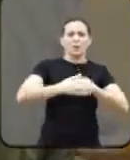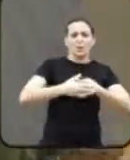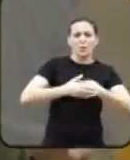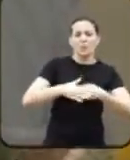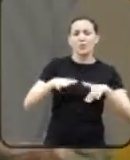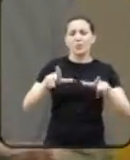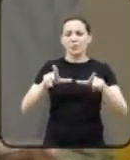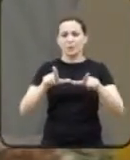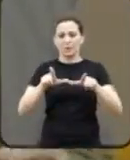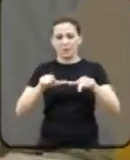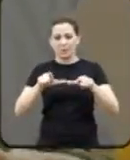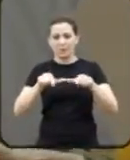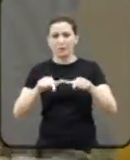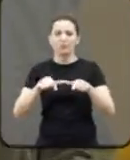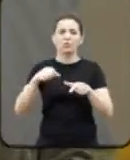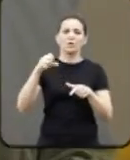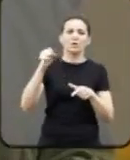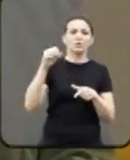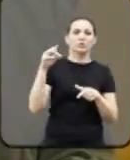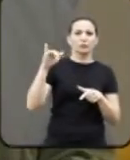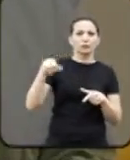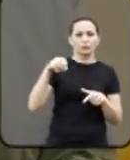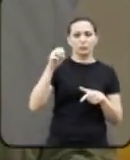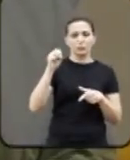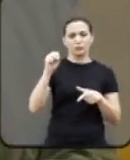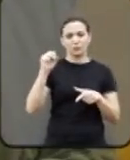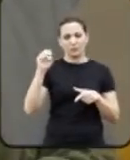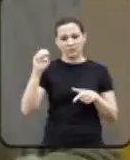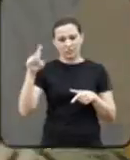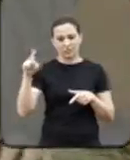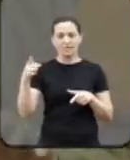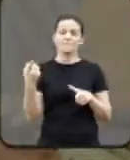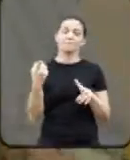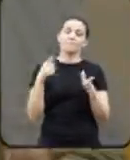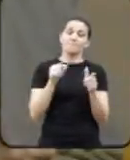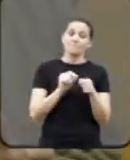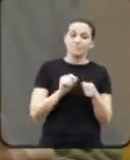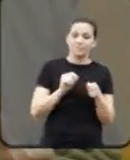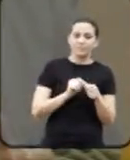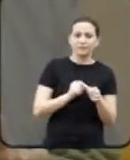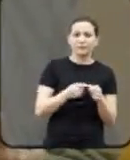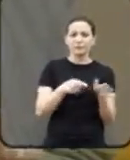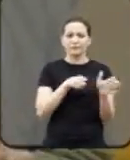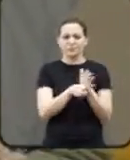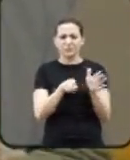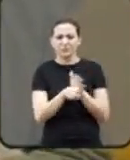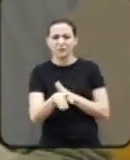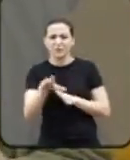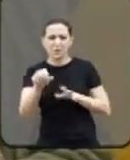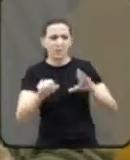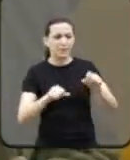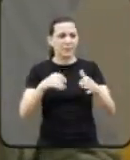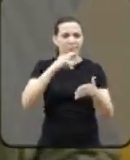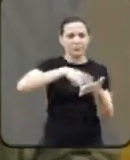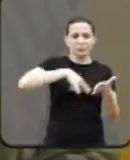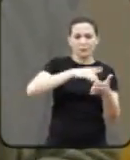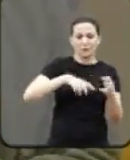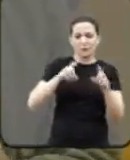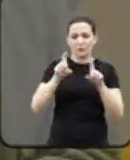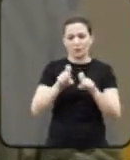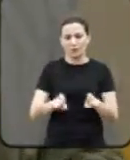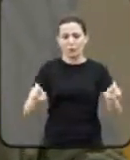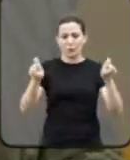veio de tudo quanto é lugar, 70 homens da polícia, fizeram toda uma blitz, né, recolheram